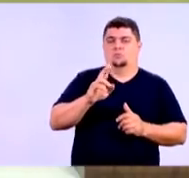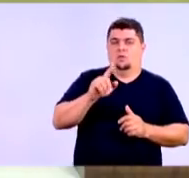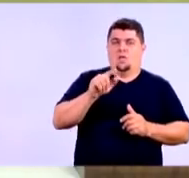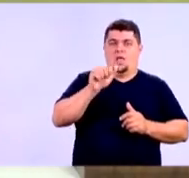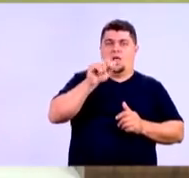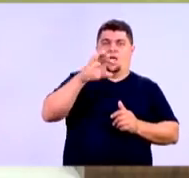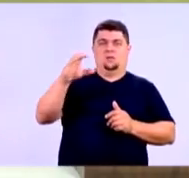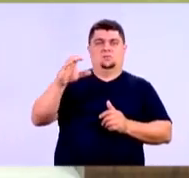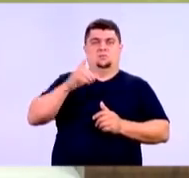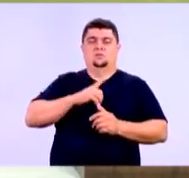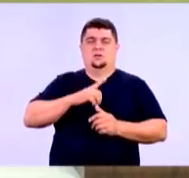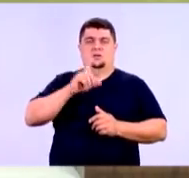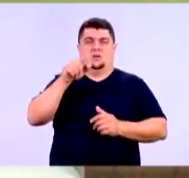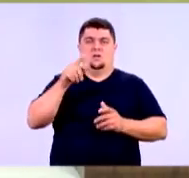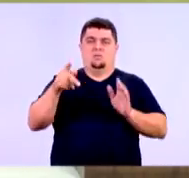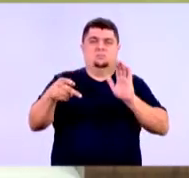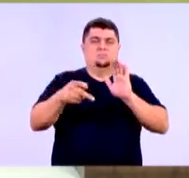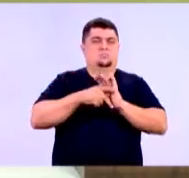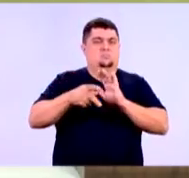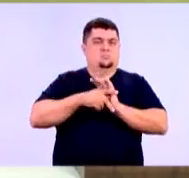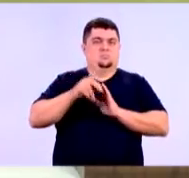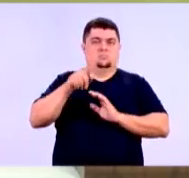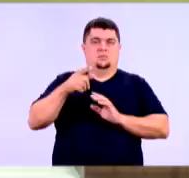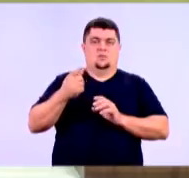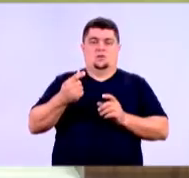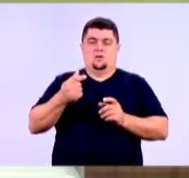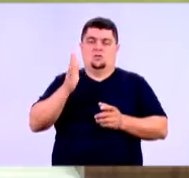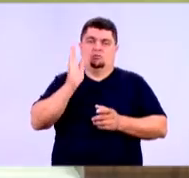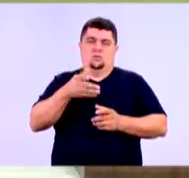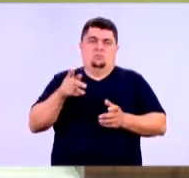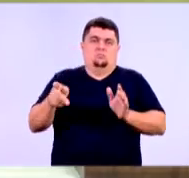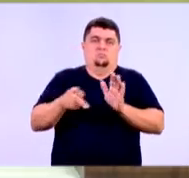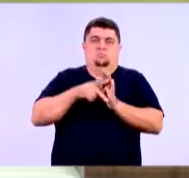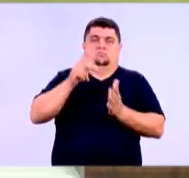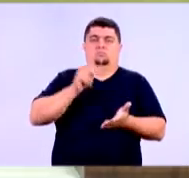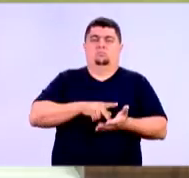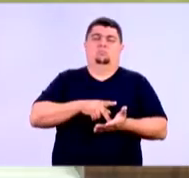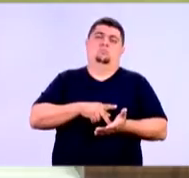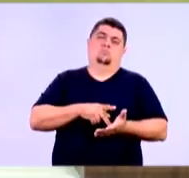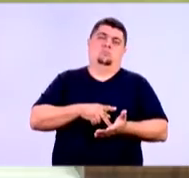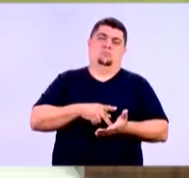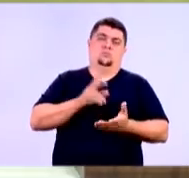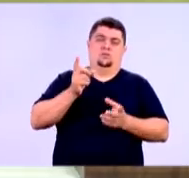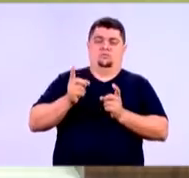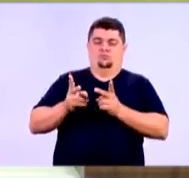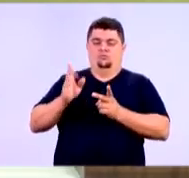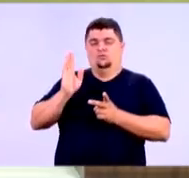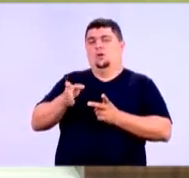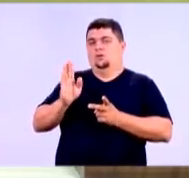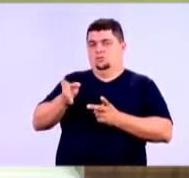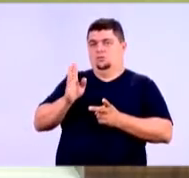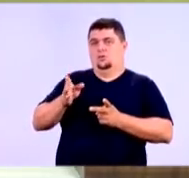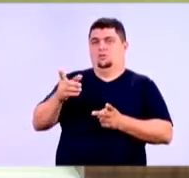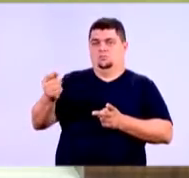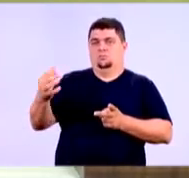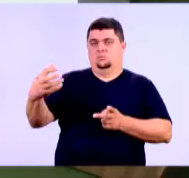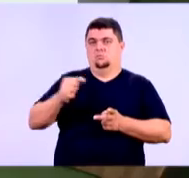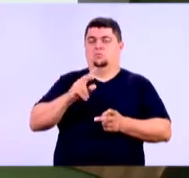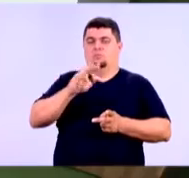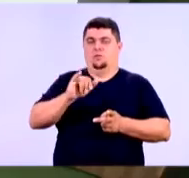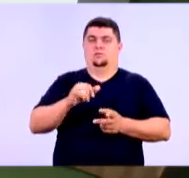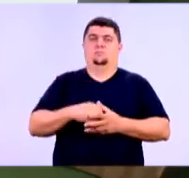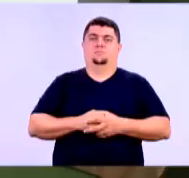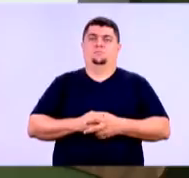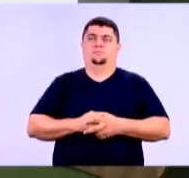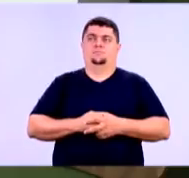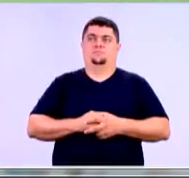está demonstrado nesse balanço, ele ou já é recurso ou já é direito. Então, você já realizou a venda, você já tem esse direito a receber. Ótimo, professor.